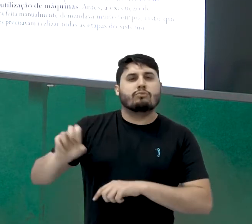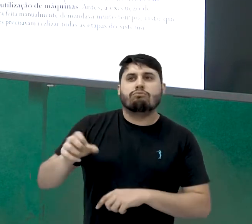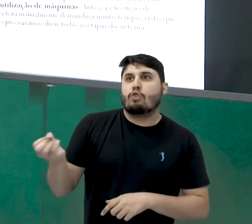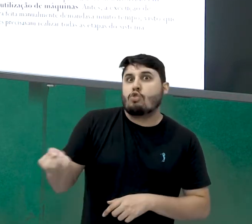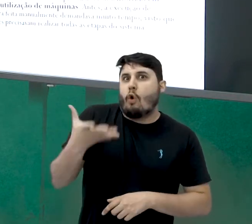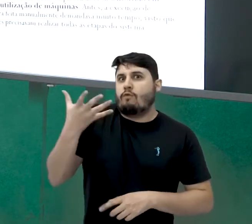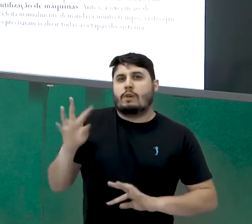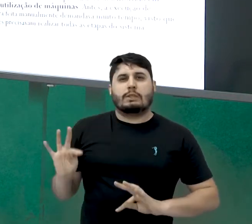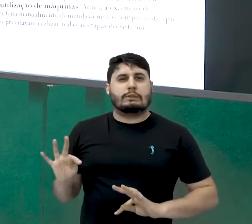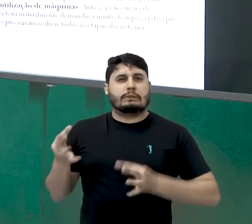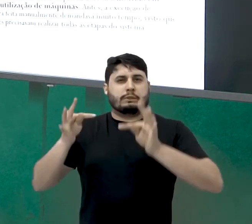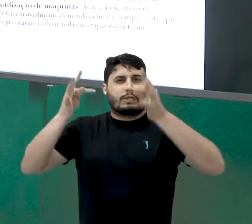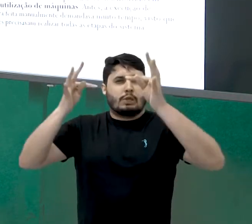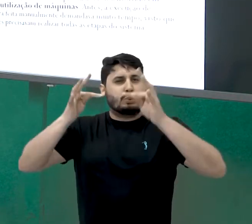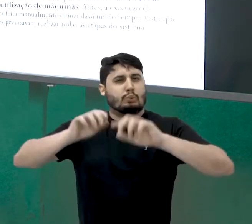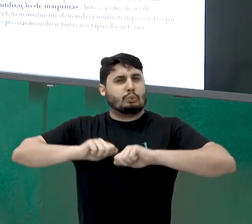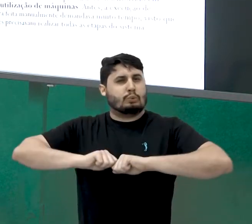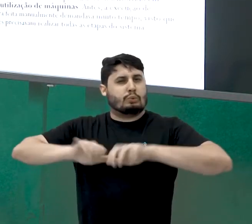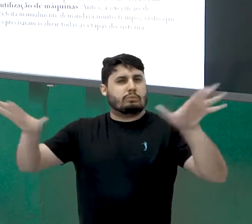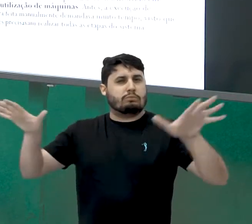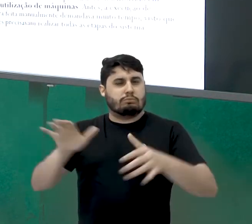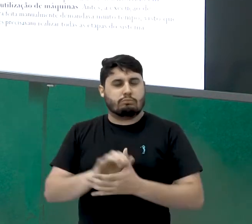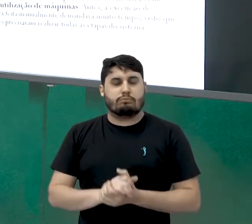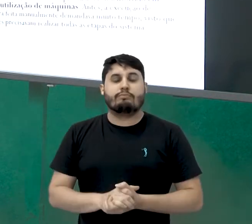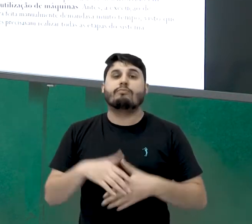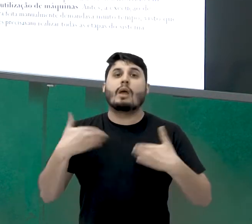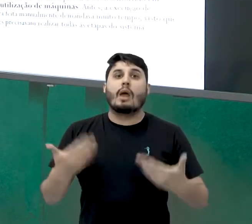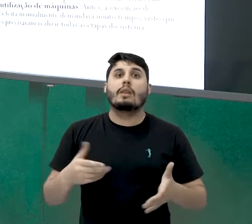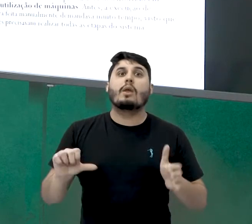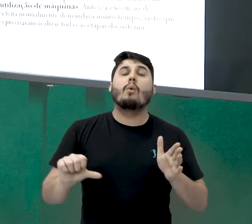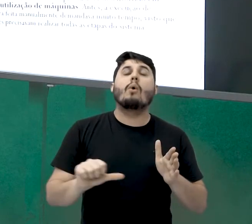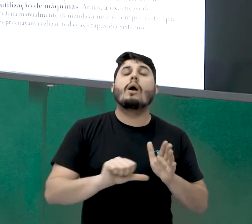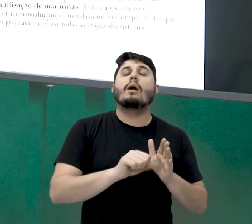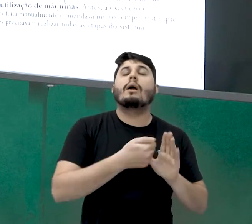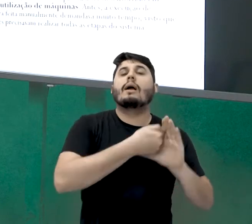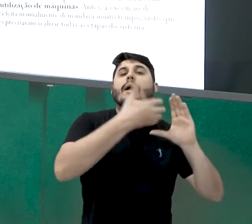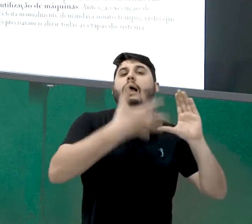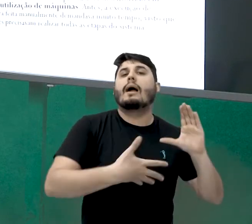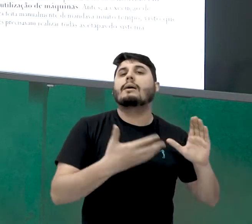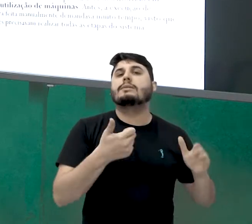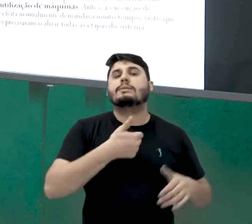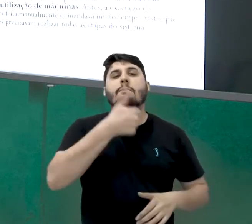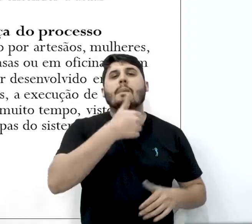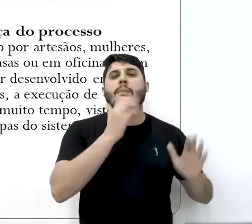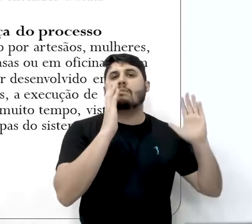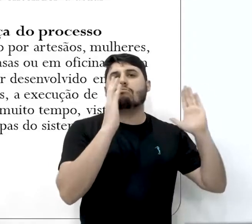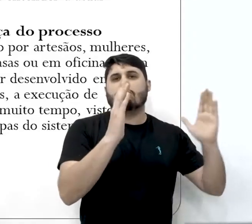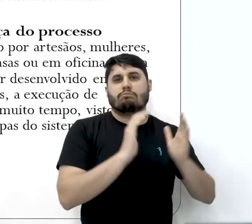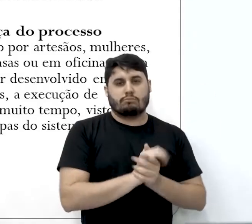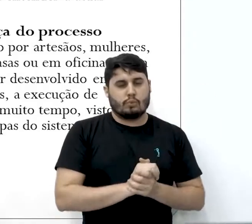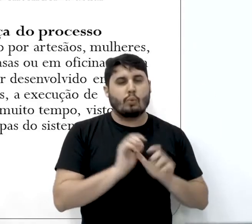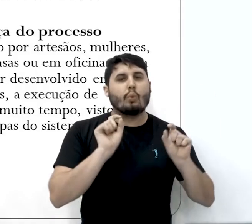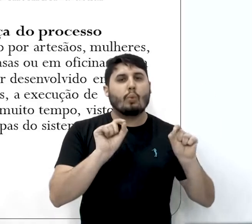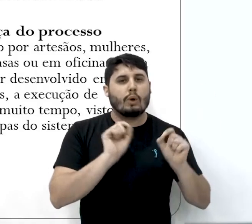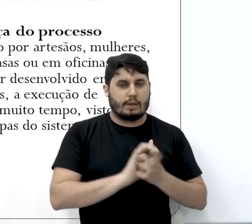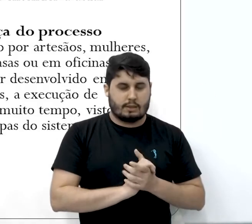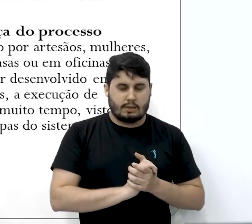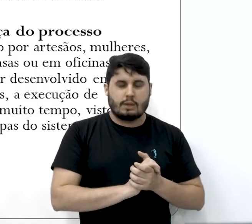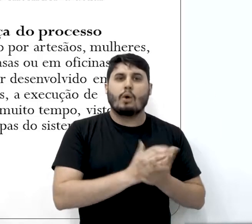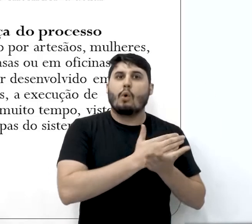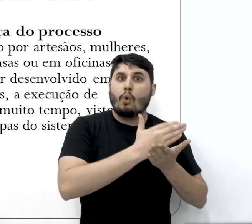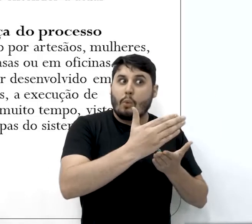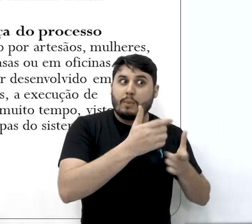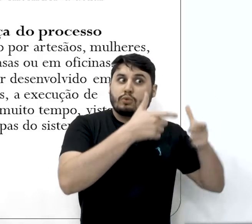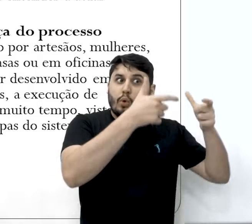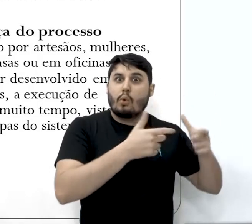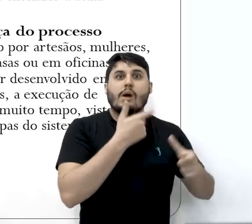vamos continuar. Características dessa primeira revolução industrial. Iniciada na Inglaterra, ela